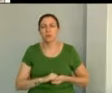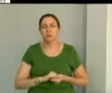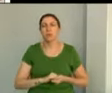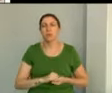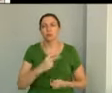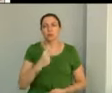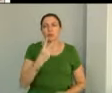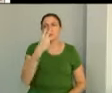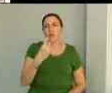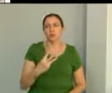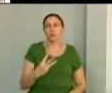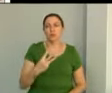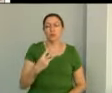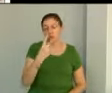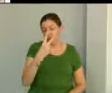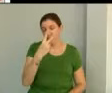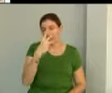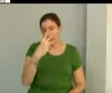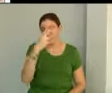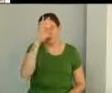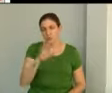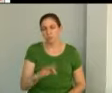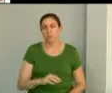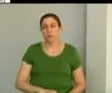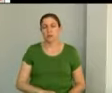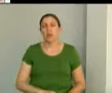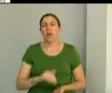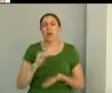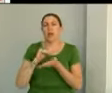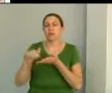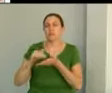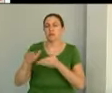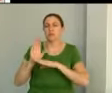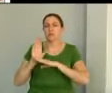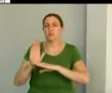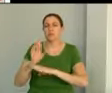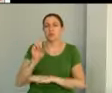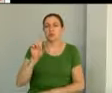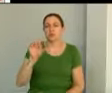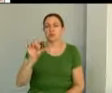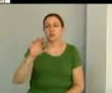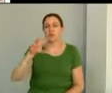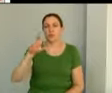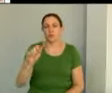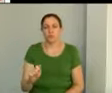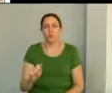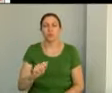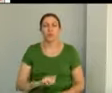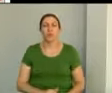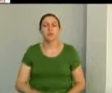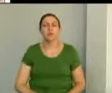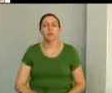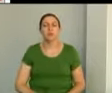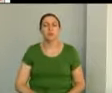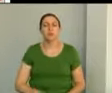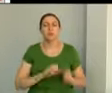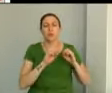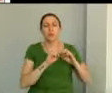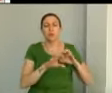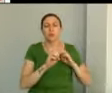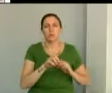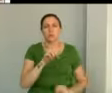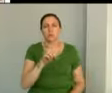despesa é gasto com saúde, assistência social, 19.500, mais 3,64,